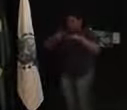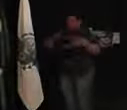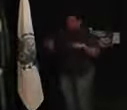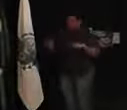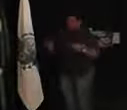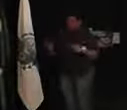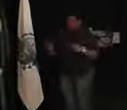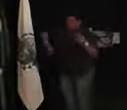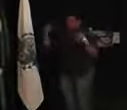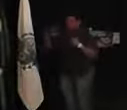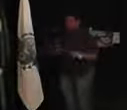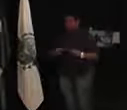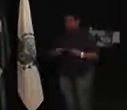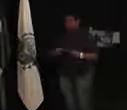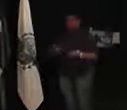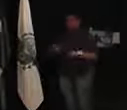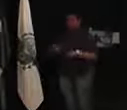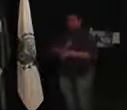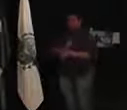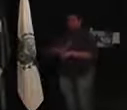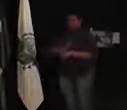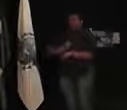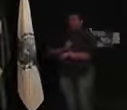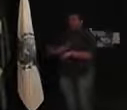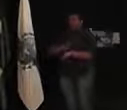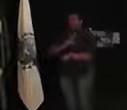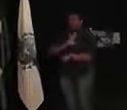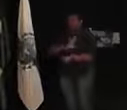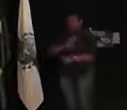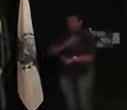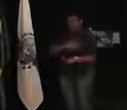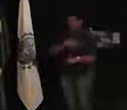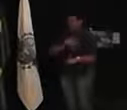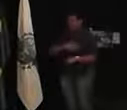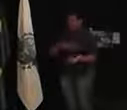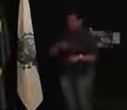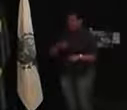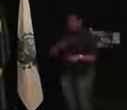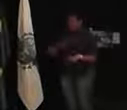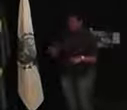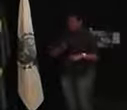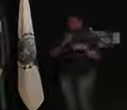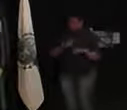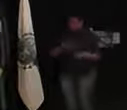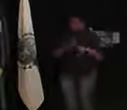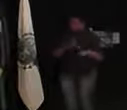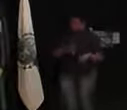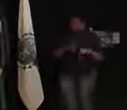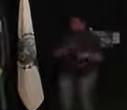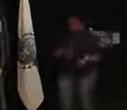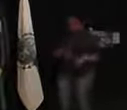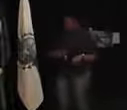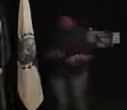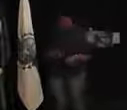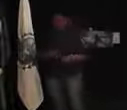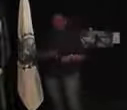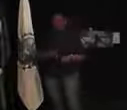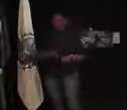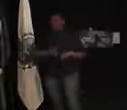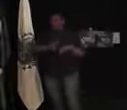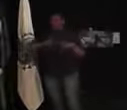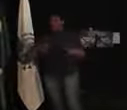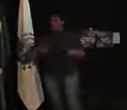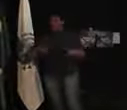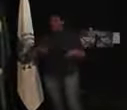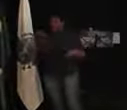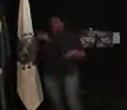acho engraçado, né? O professor orienta, ensina um conteúdo de determinada forma,